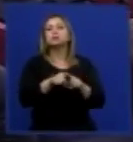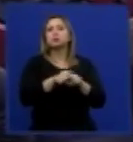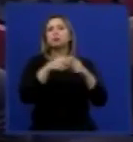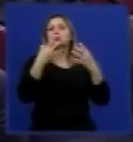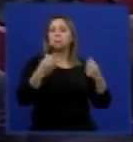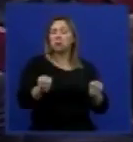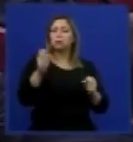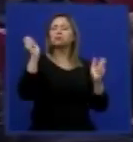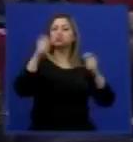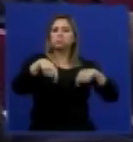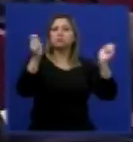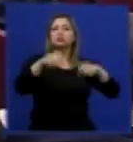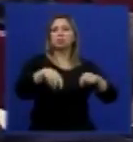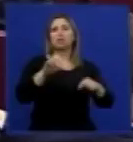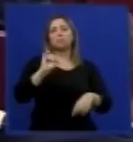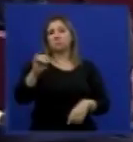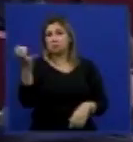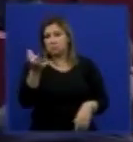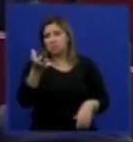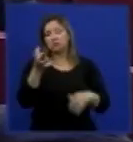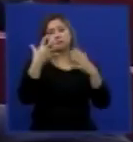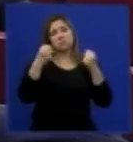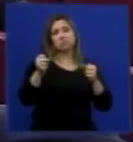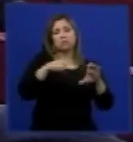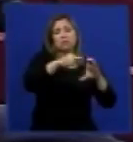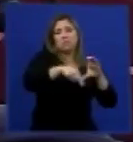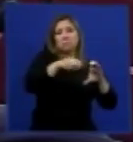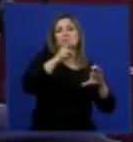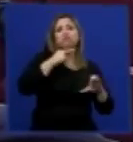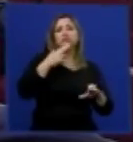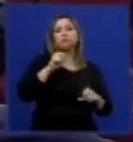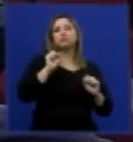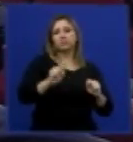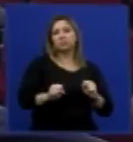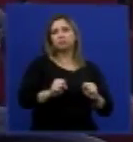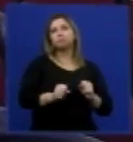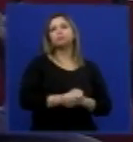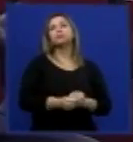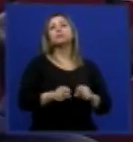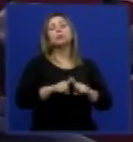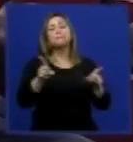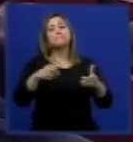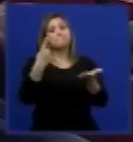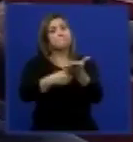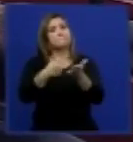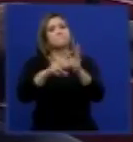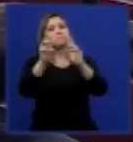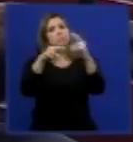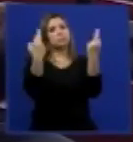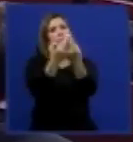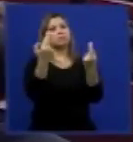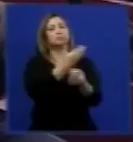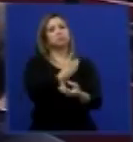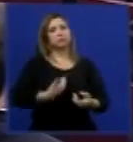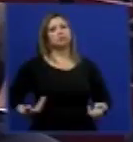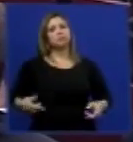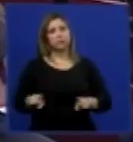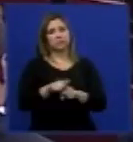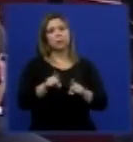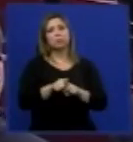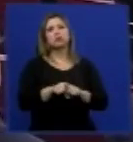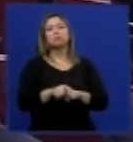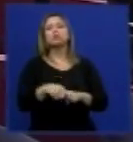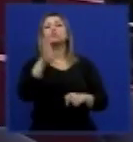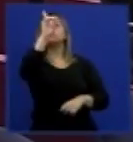que o que na prática é o que quisessem na em audiência pública na Câmara Federal o diretor